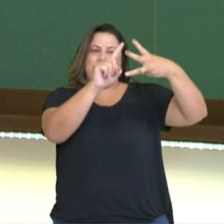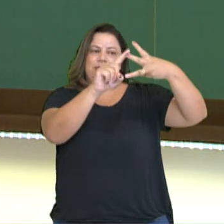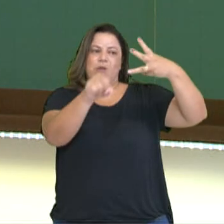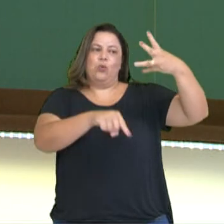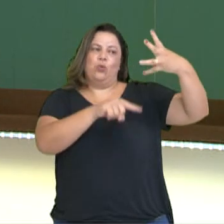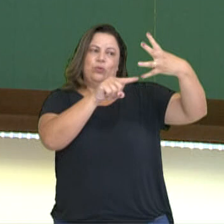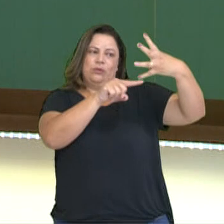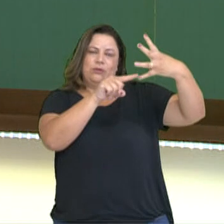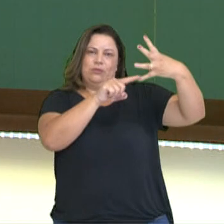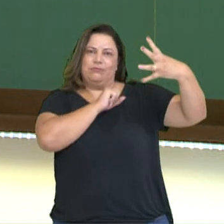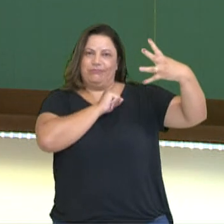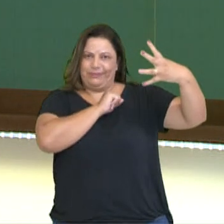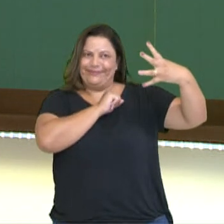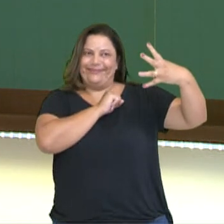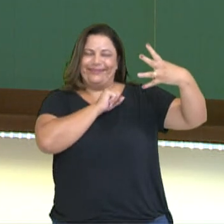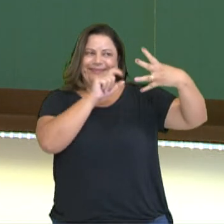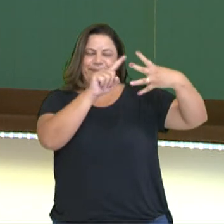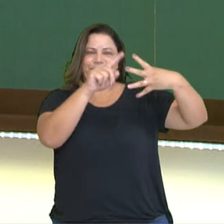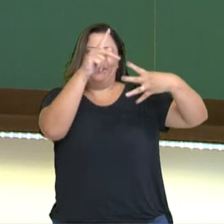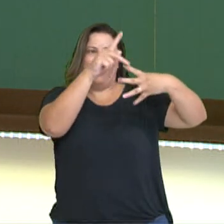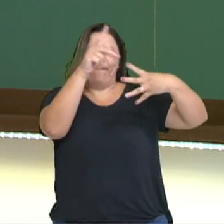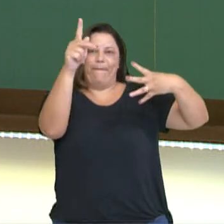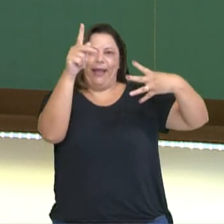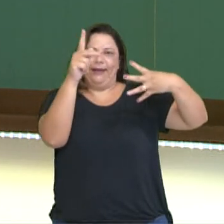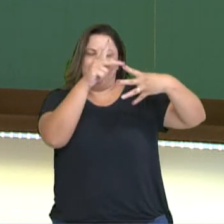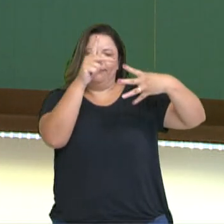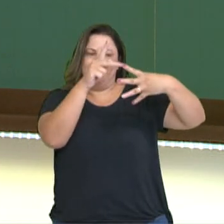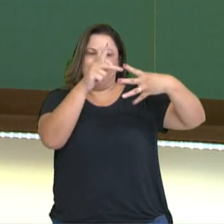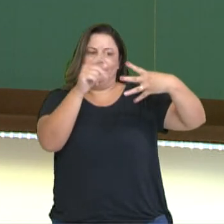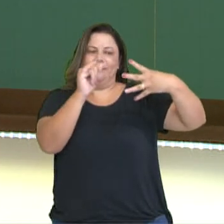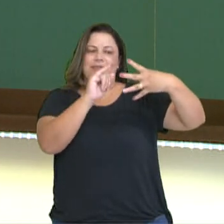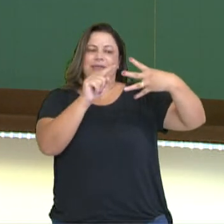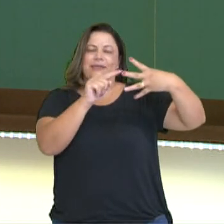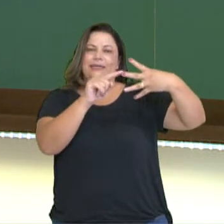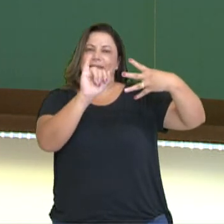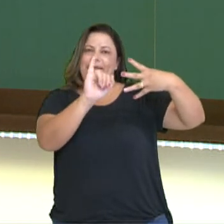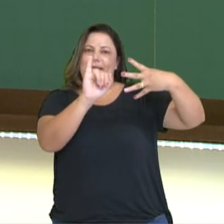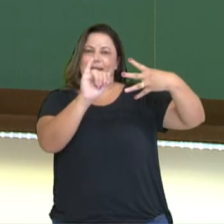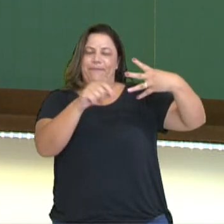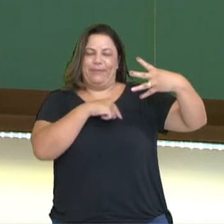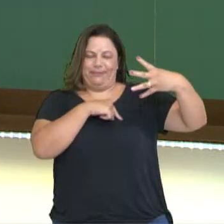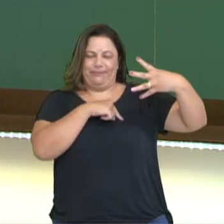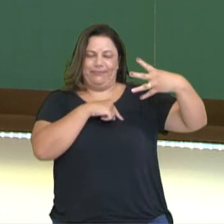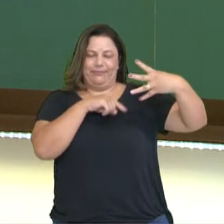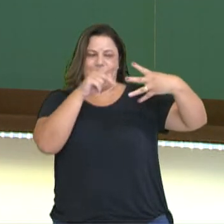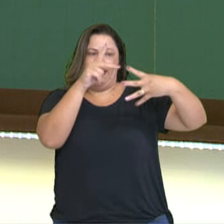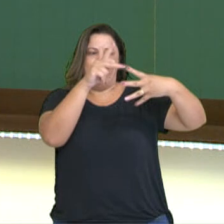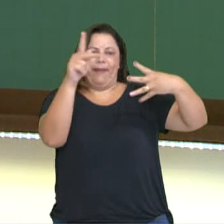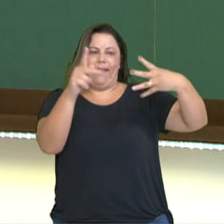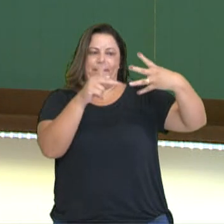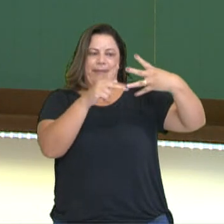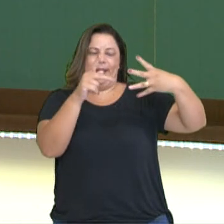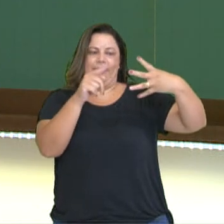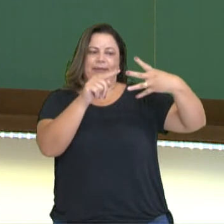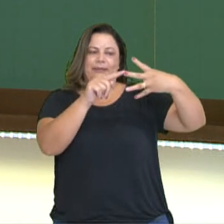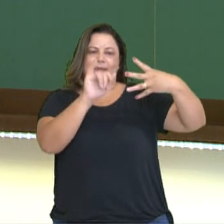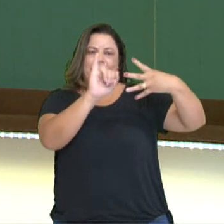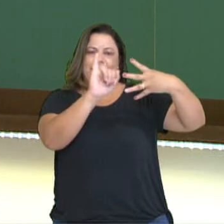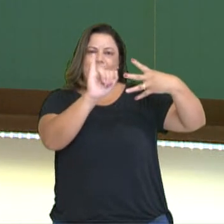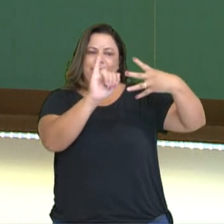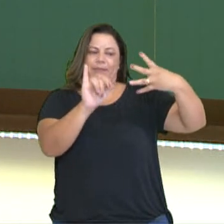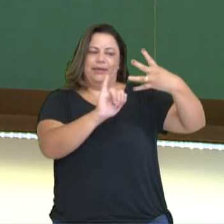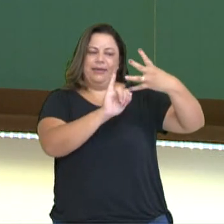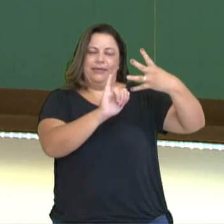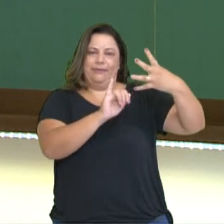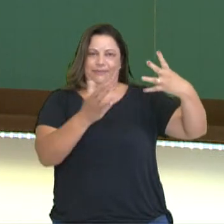Ímpar rima com ímpar, par rima com par. E, por outro lado, entre versos ímpares, assim ocorrem entre o primeiro e o